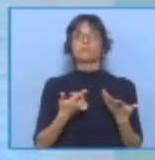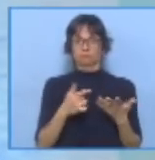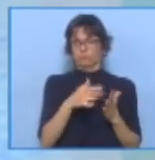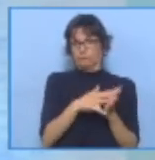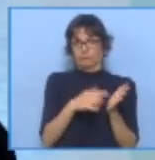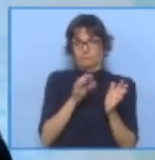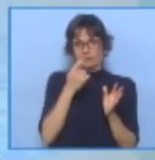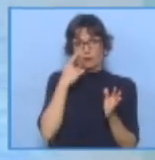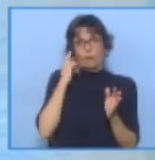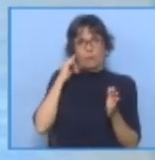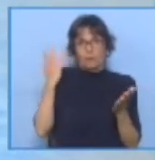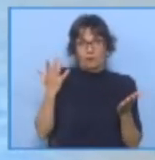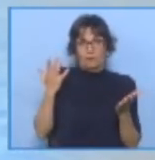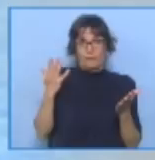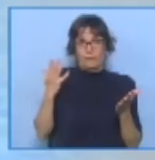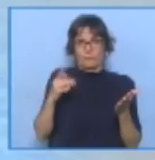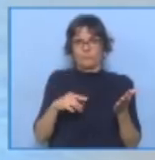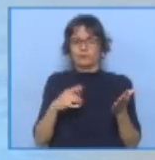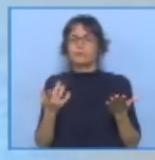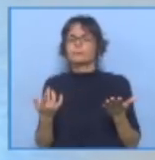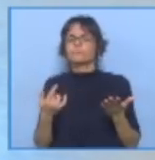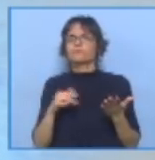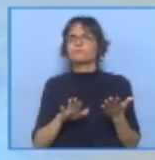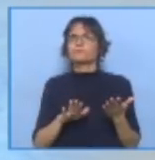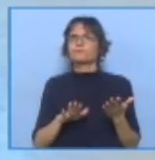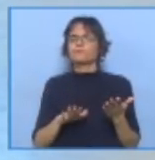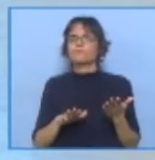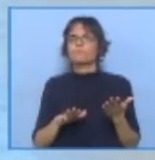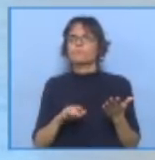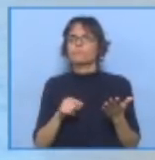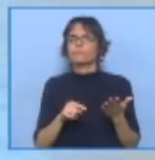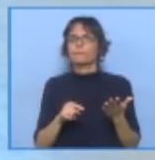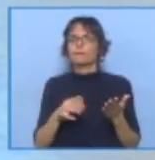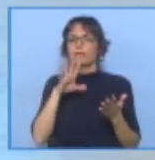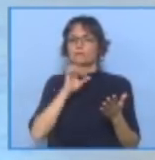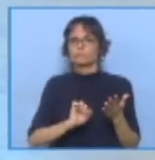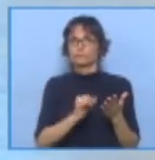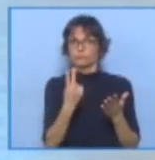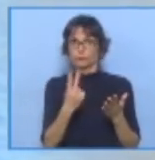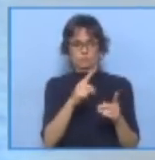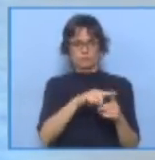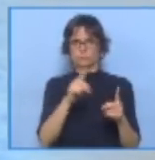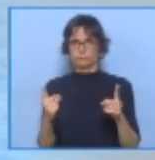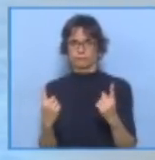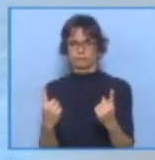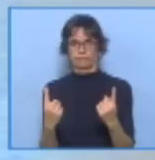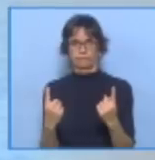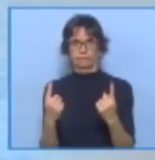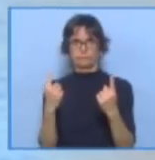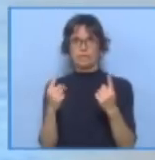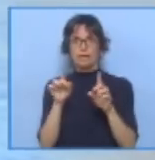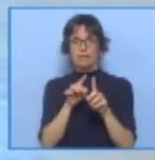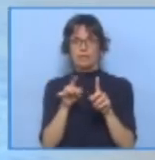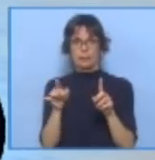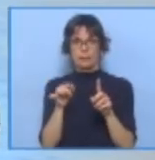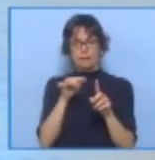e do publicano, não é? Ora, nós temos aqui, de facto, estes 2 paradigmas para dizer que, acima de tudo